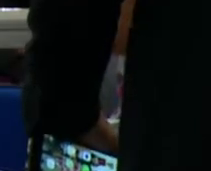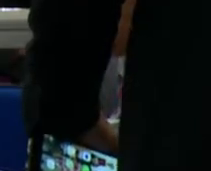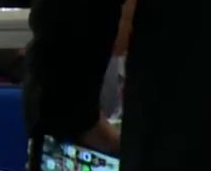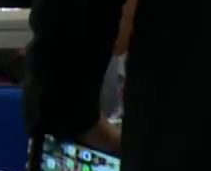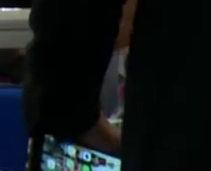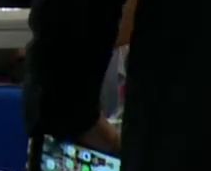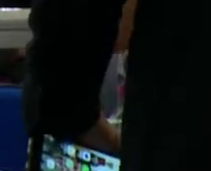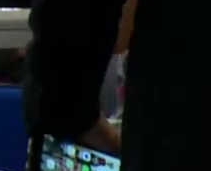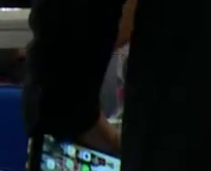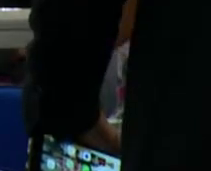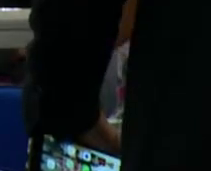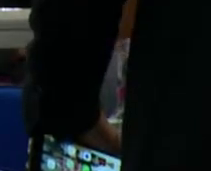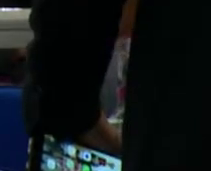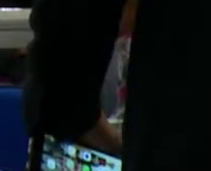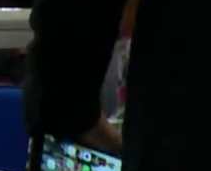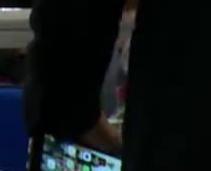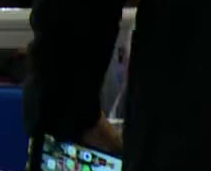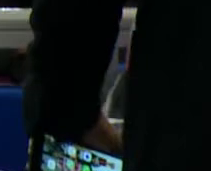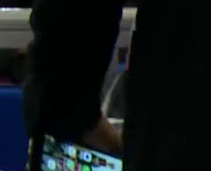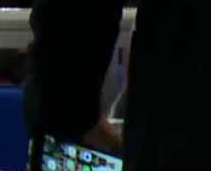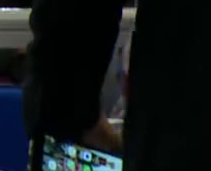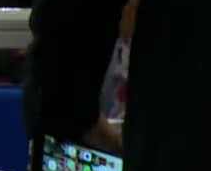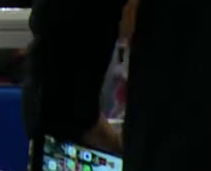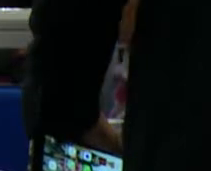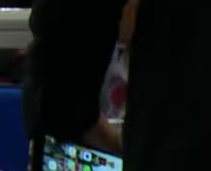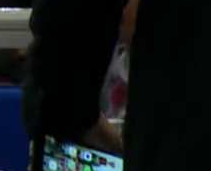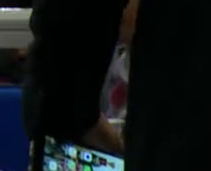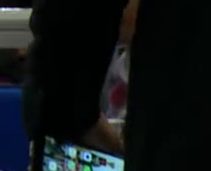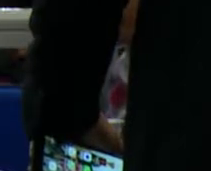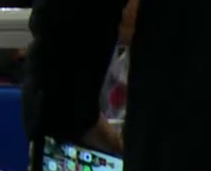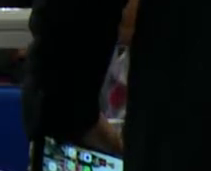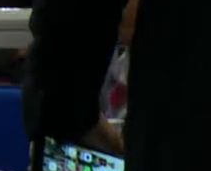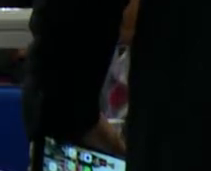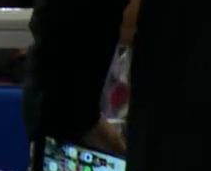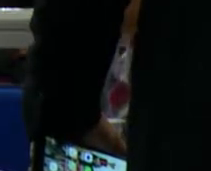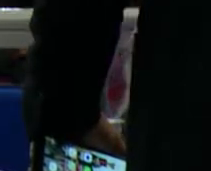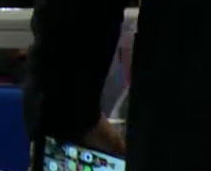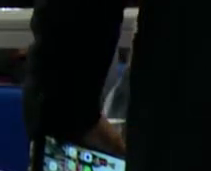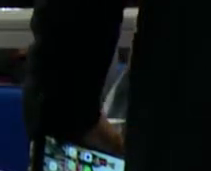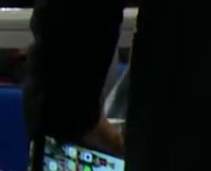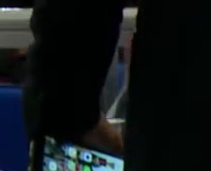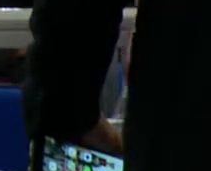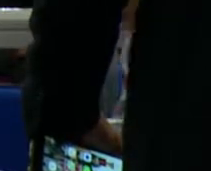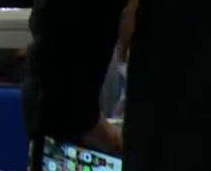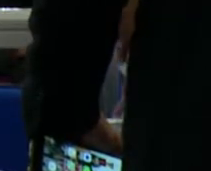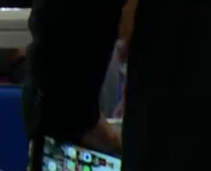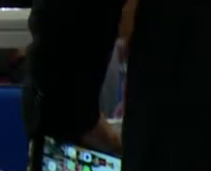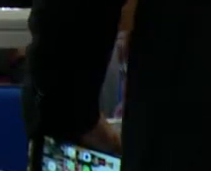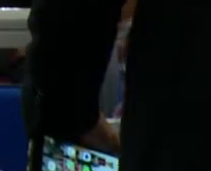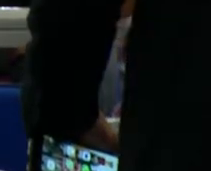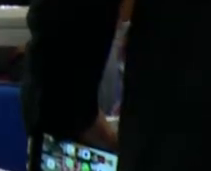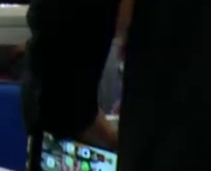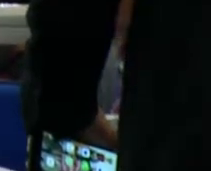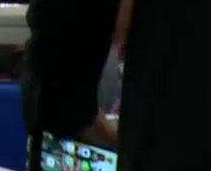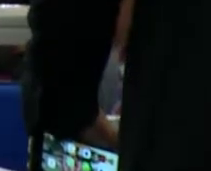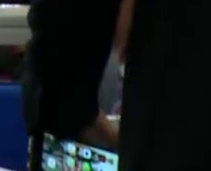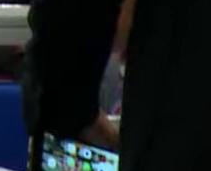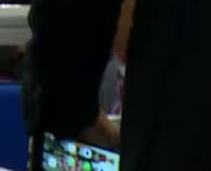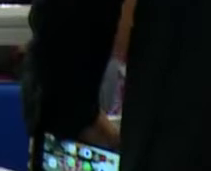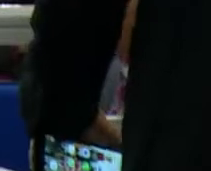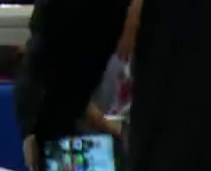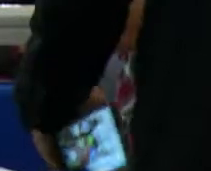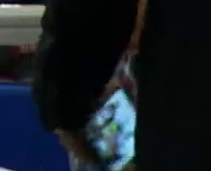os, né, rombos aí, o processo, né, o valor do processo de corrupção. É muito